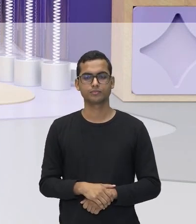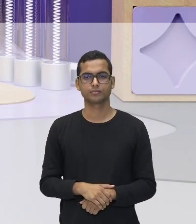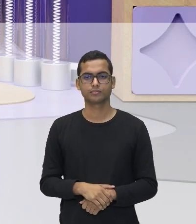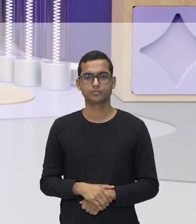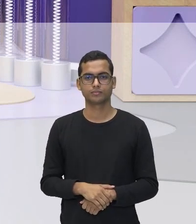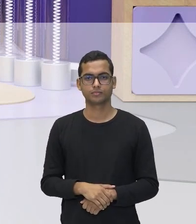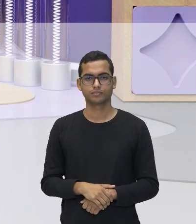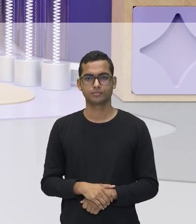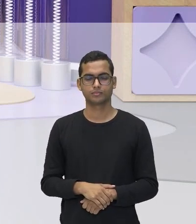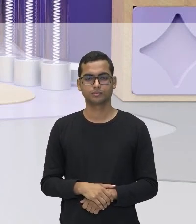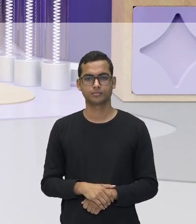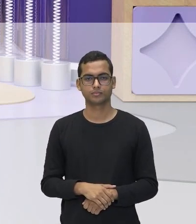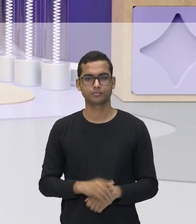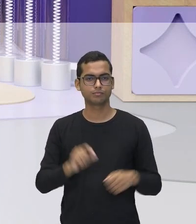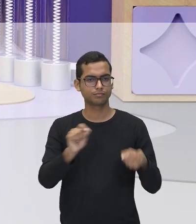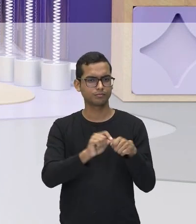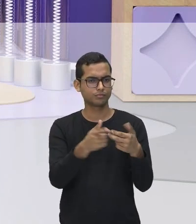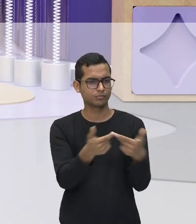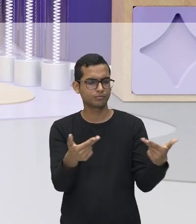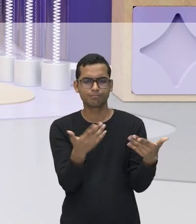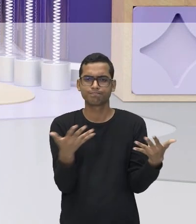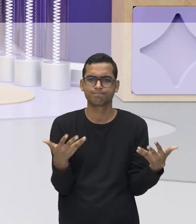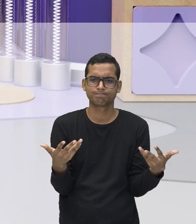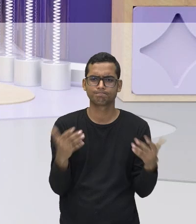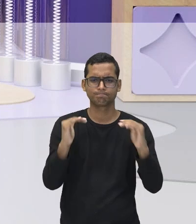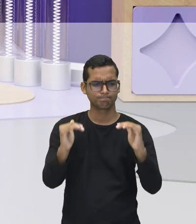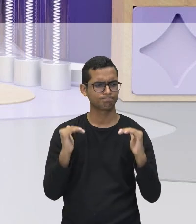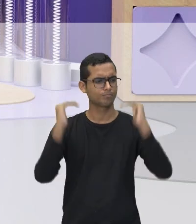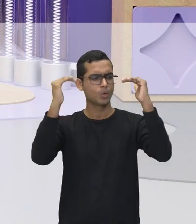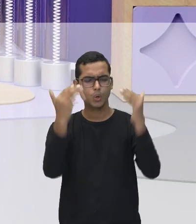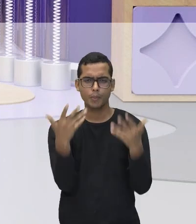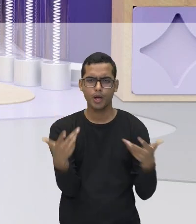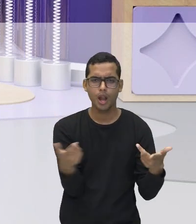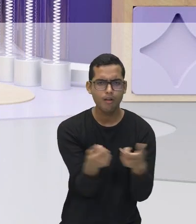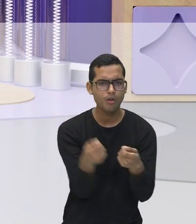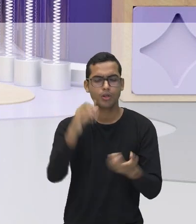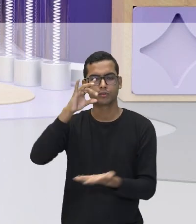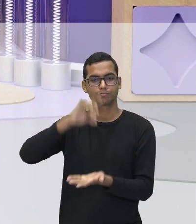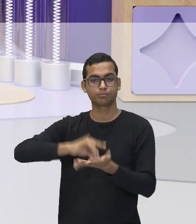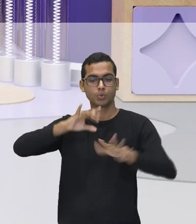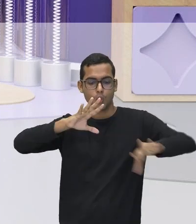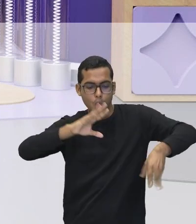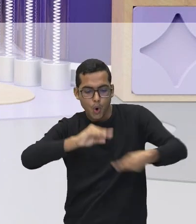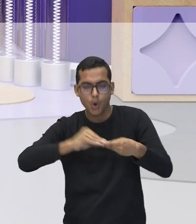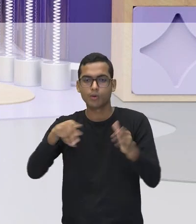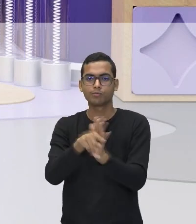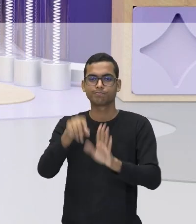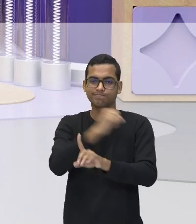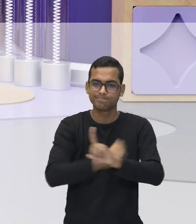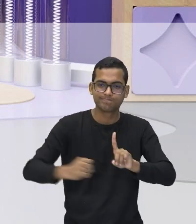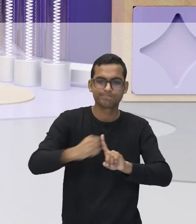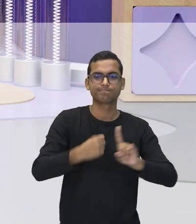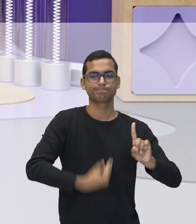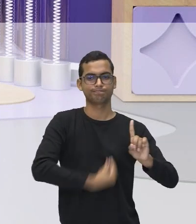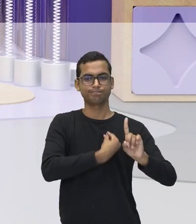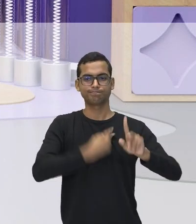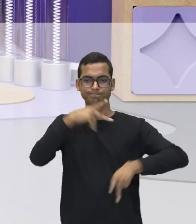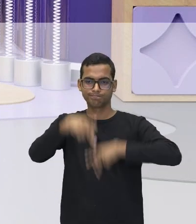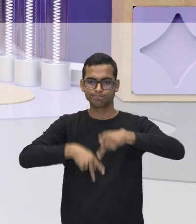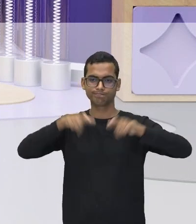coisas grandes, deu visibilidade, contribuiu para a vida do